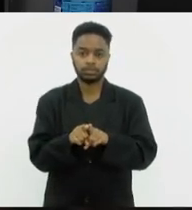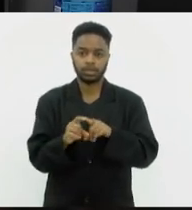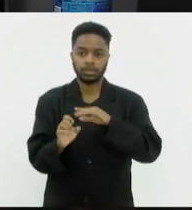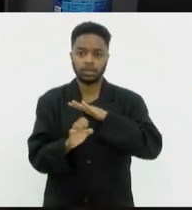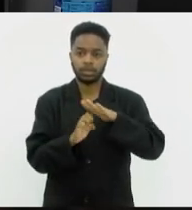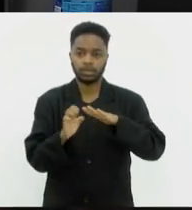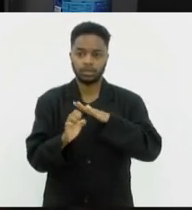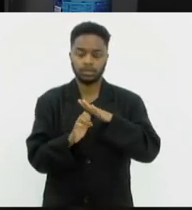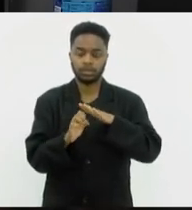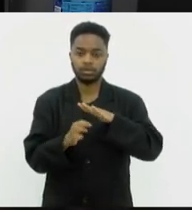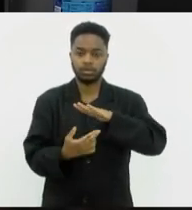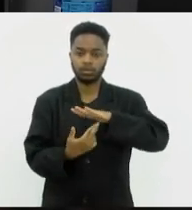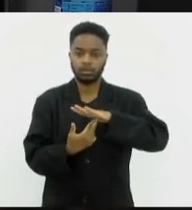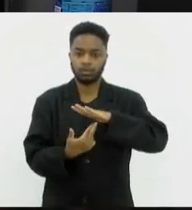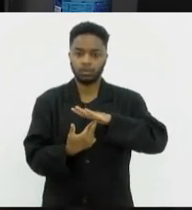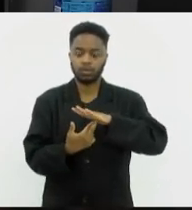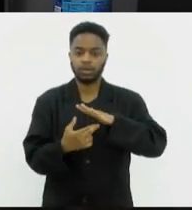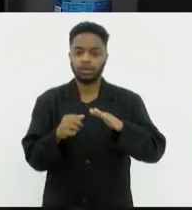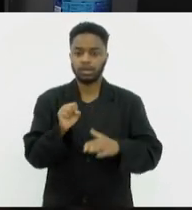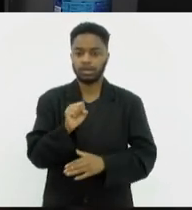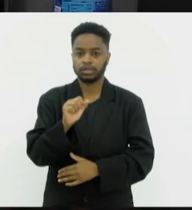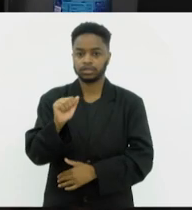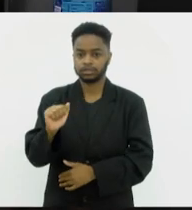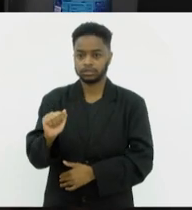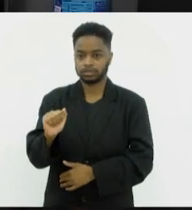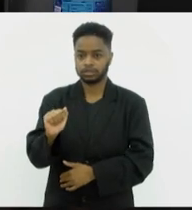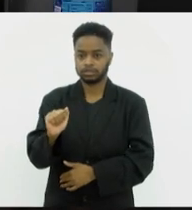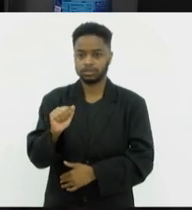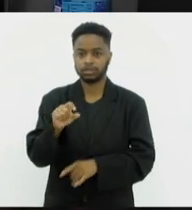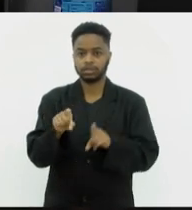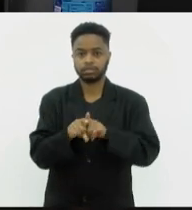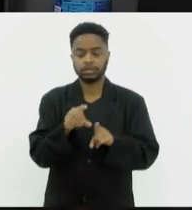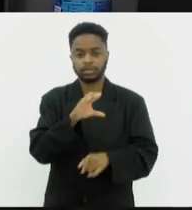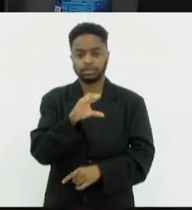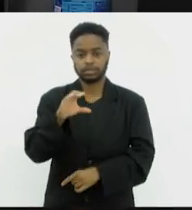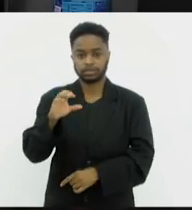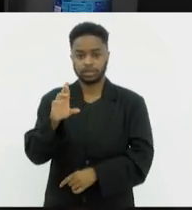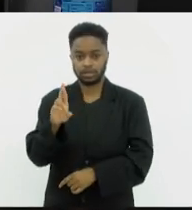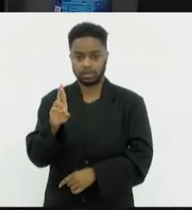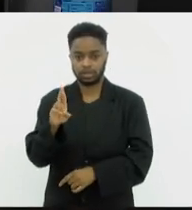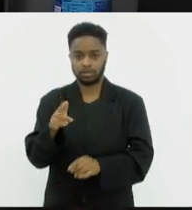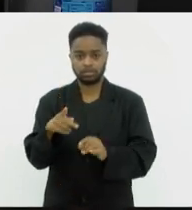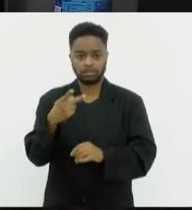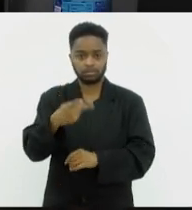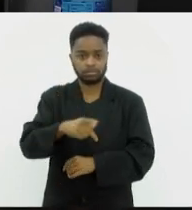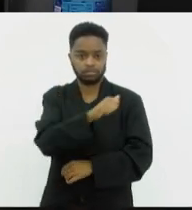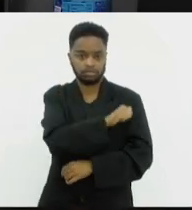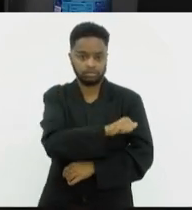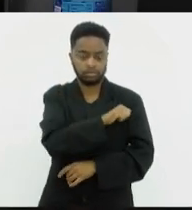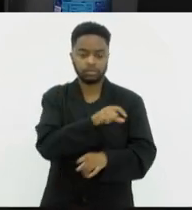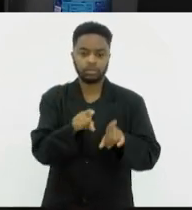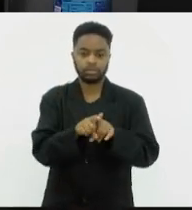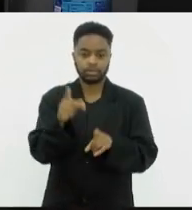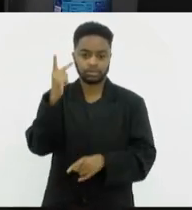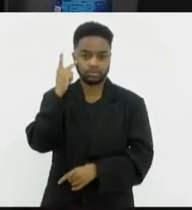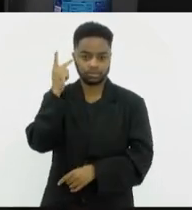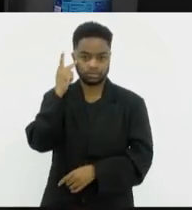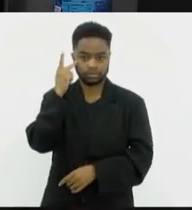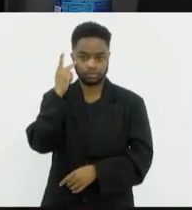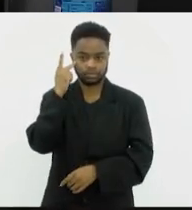concessionária de rodovias SA e CCR do Rio ESP, São